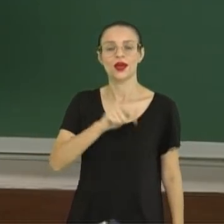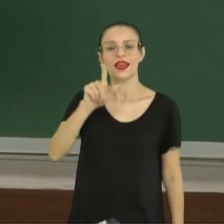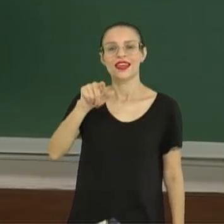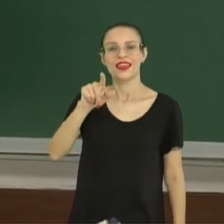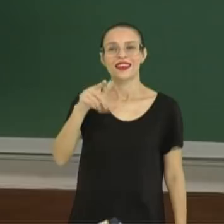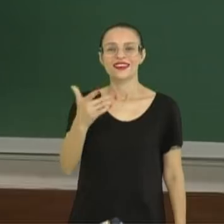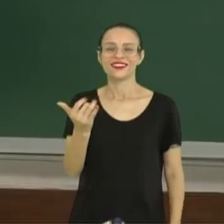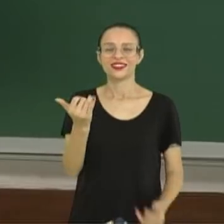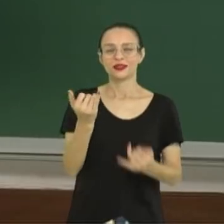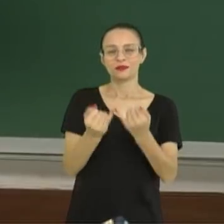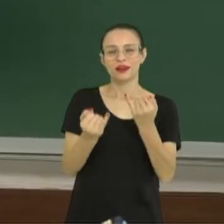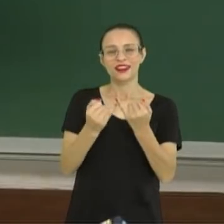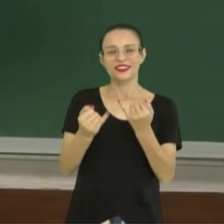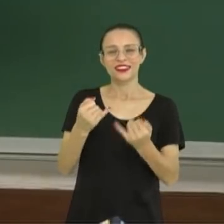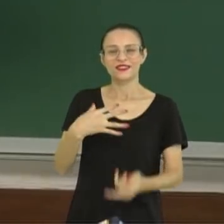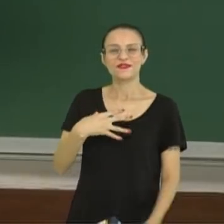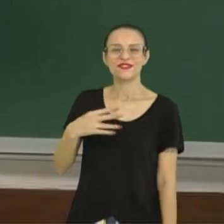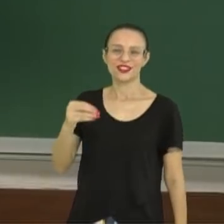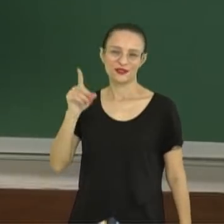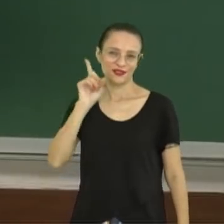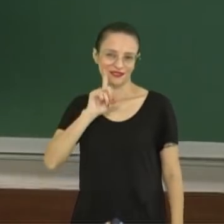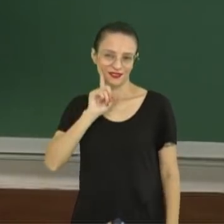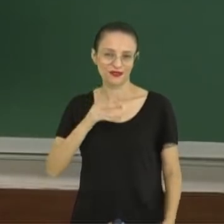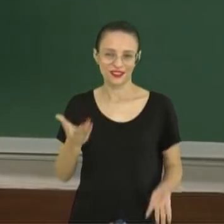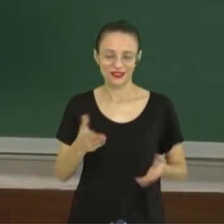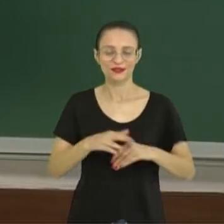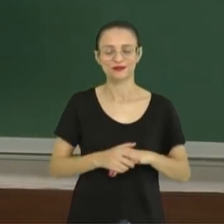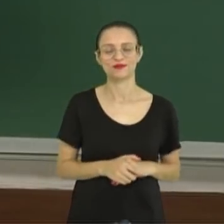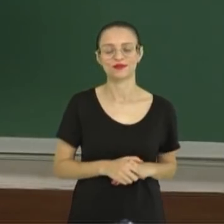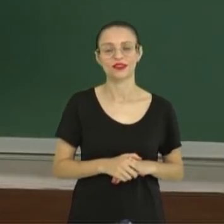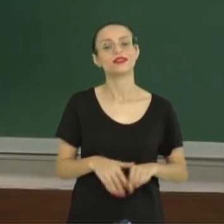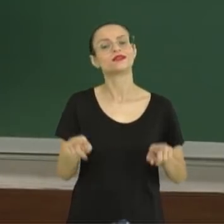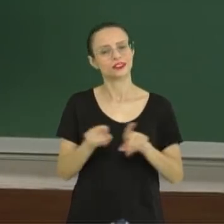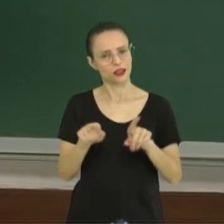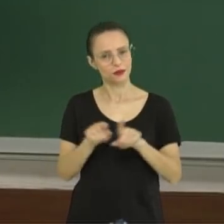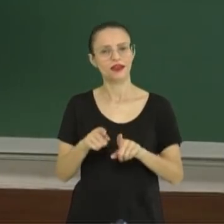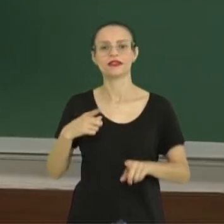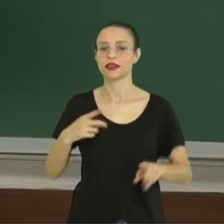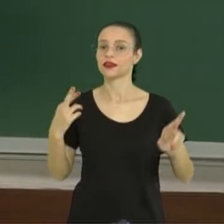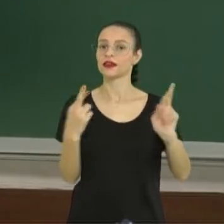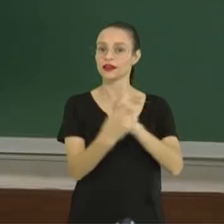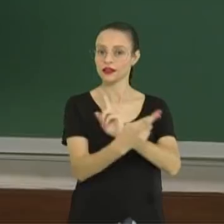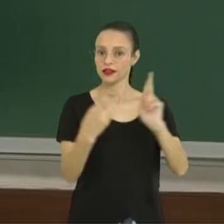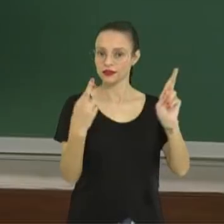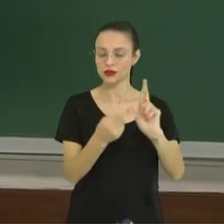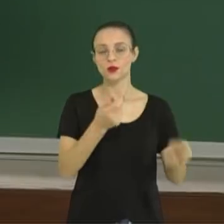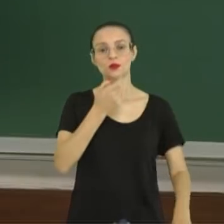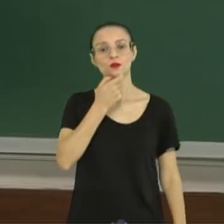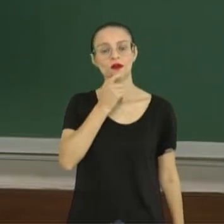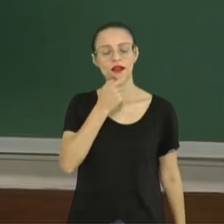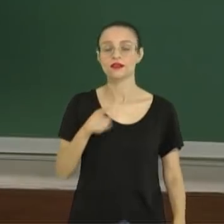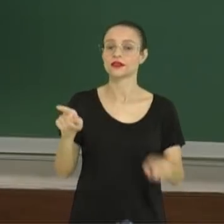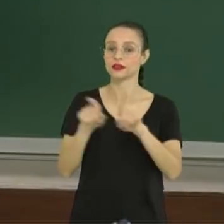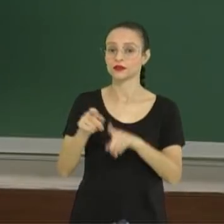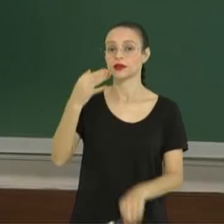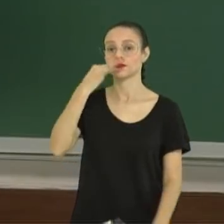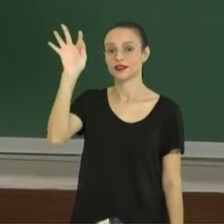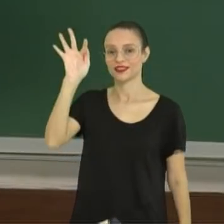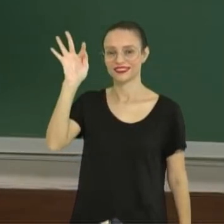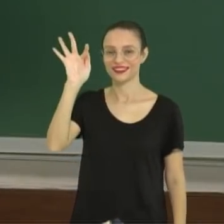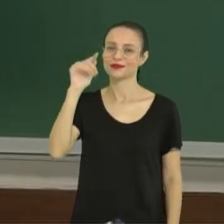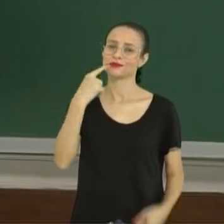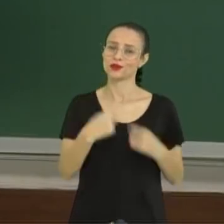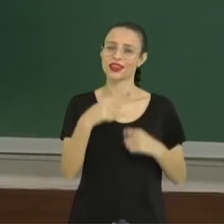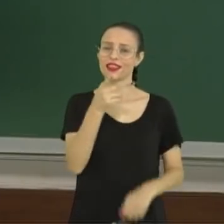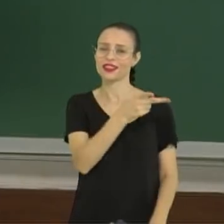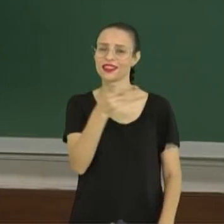um filho aí dos Estados Unidos. Também possui relações com o Reino Unido e a França, que são os povos que colonizaram, né, os ingleses